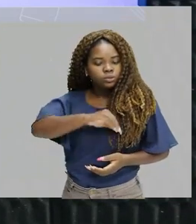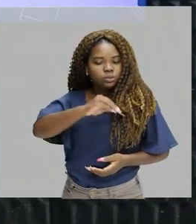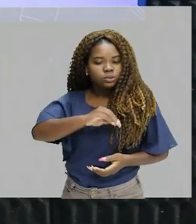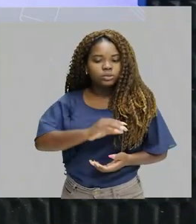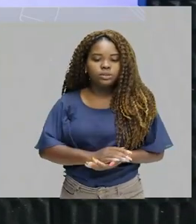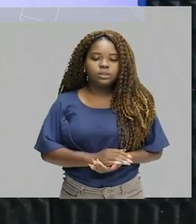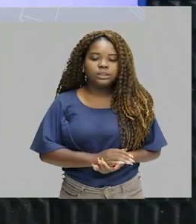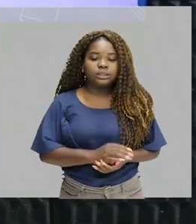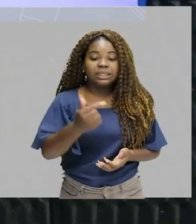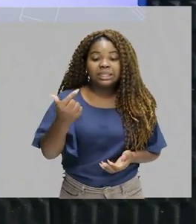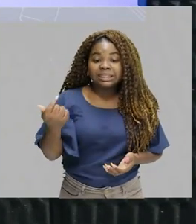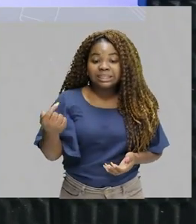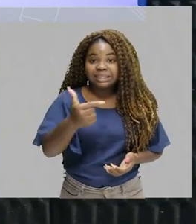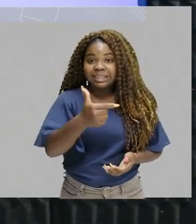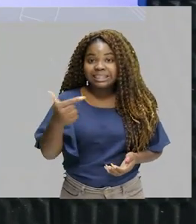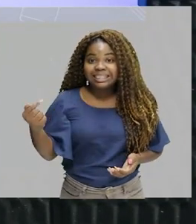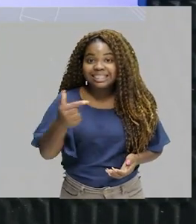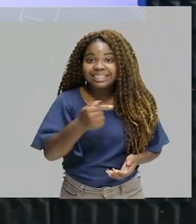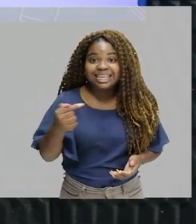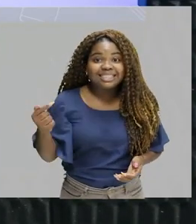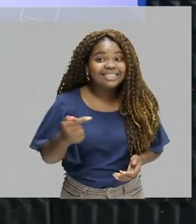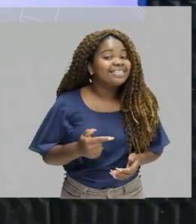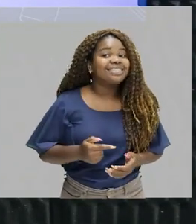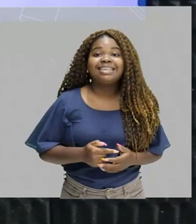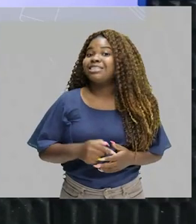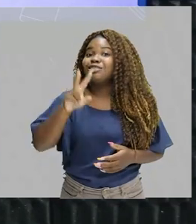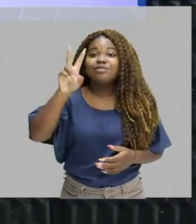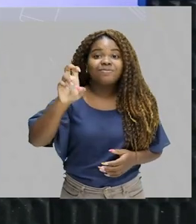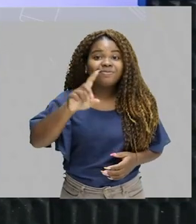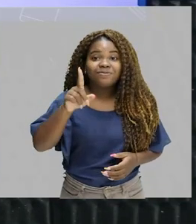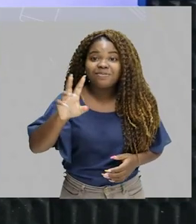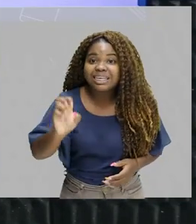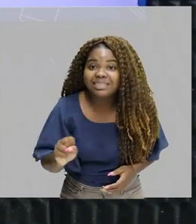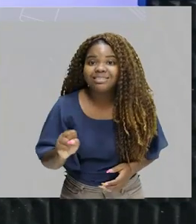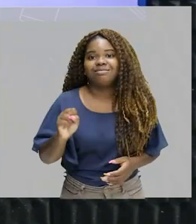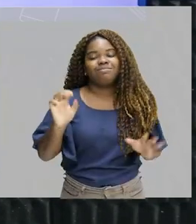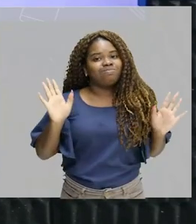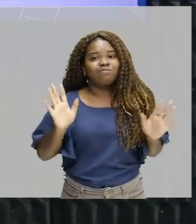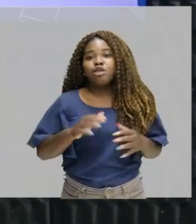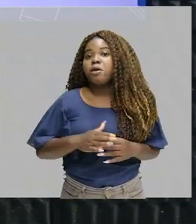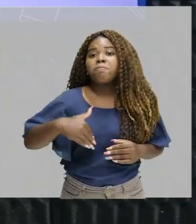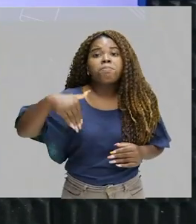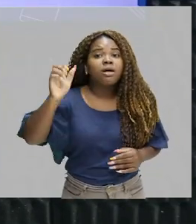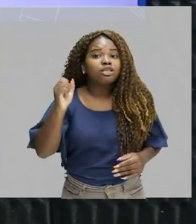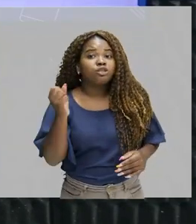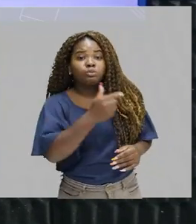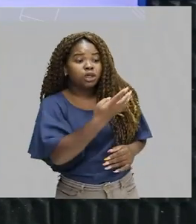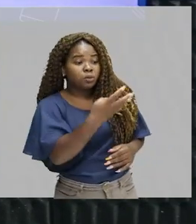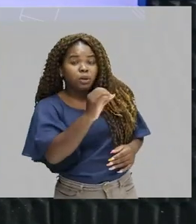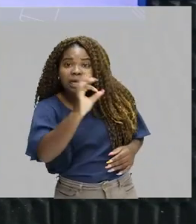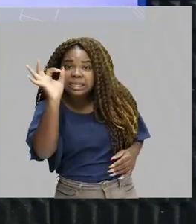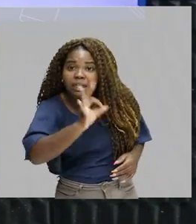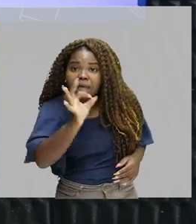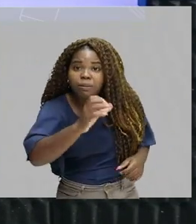capita 17 vezes 17 vezes maior do que os 40%